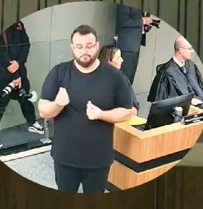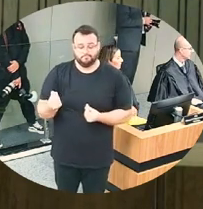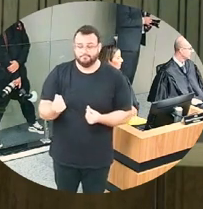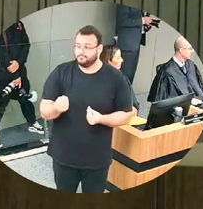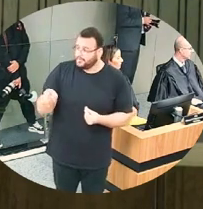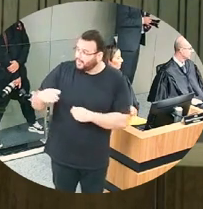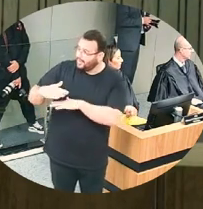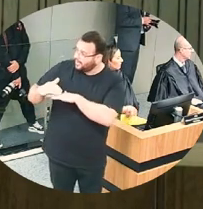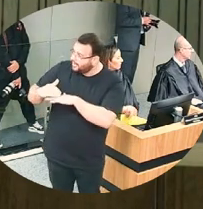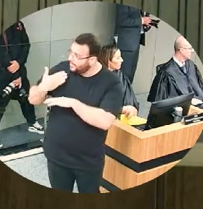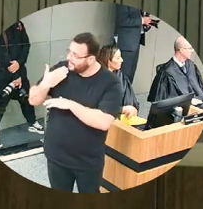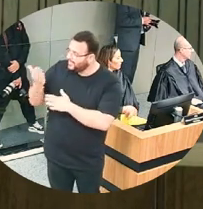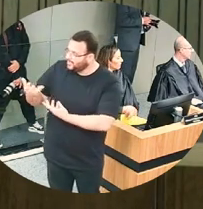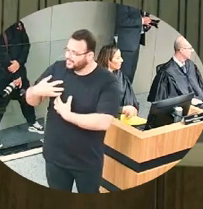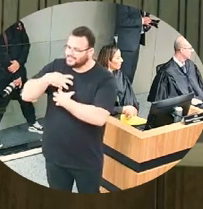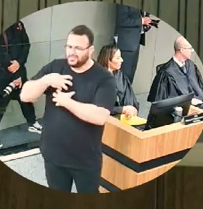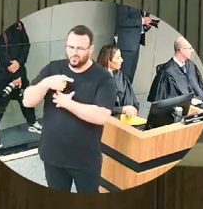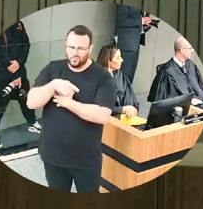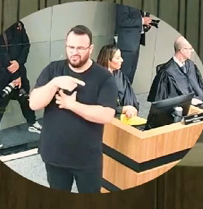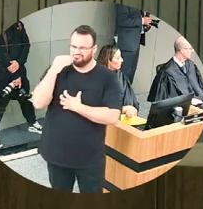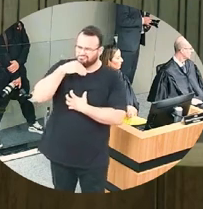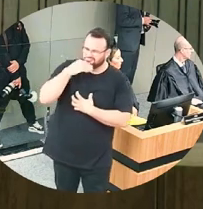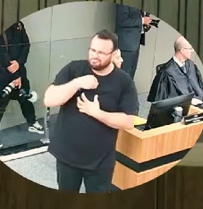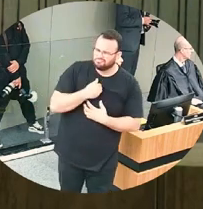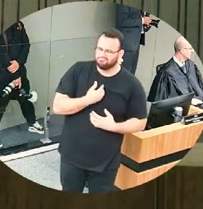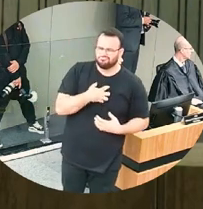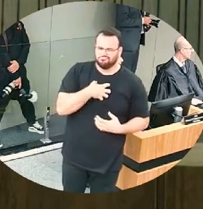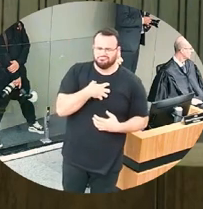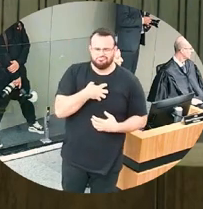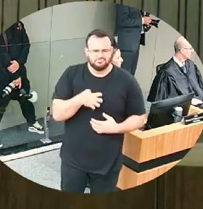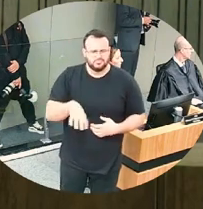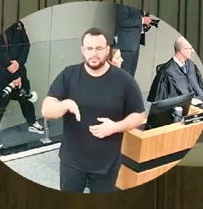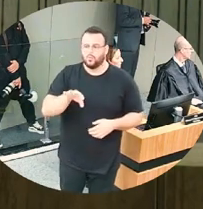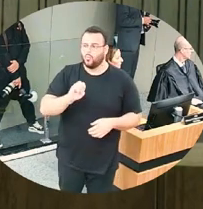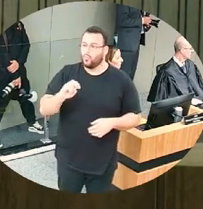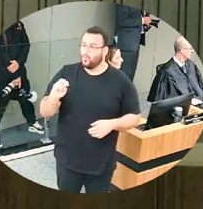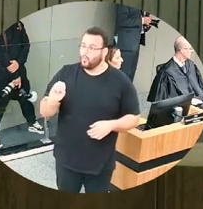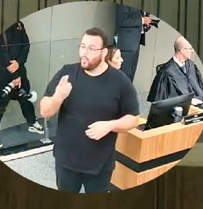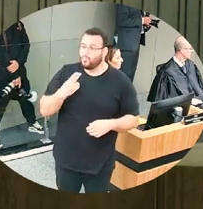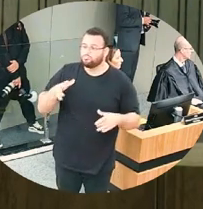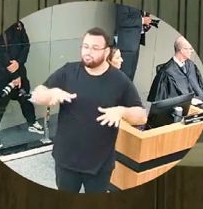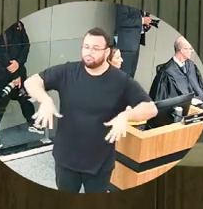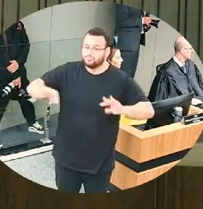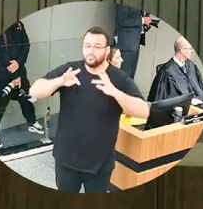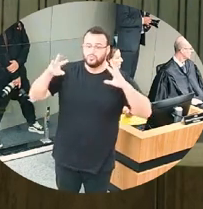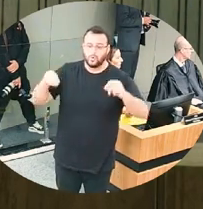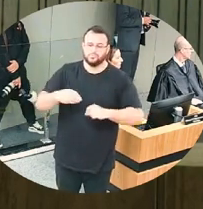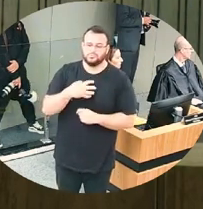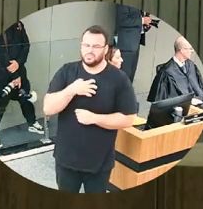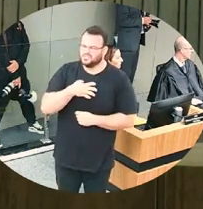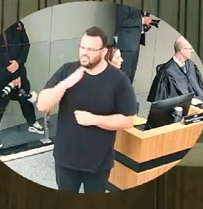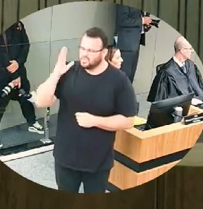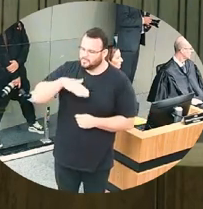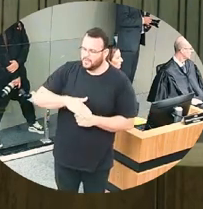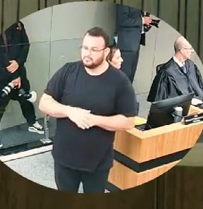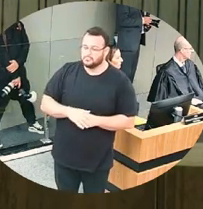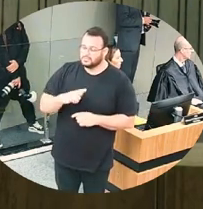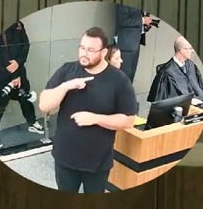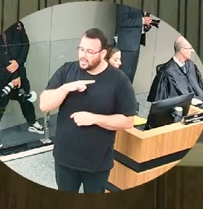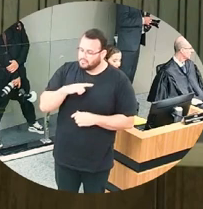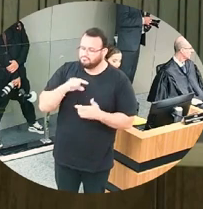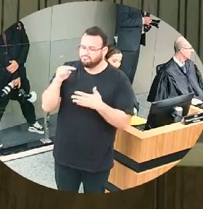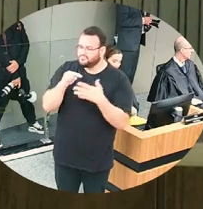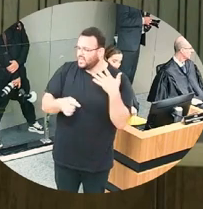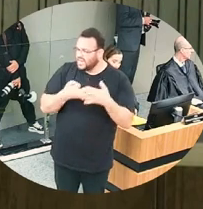alguns agrademos outros ou desagrados em parte a todos né então Isso evidentemente provoca